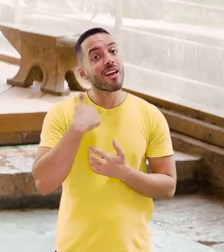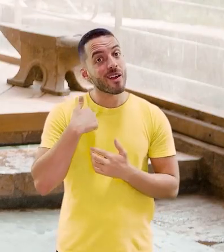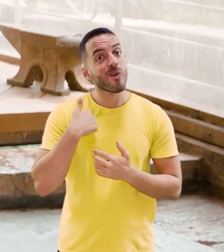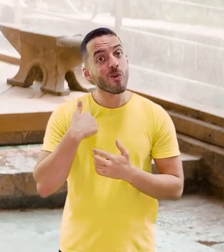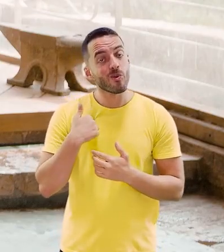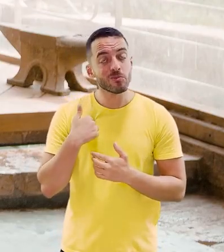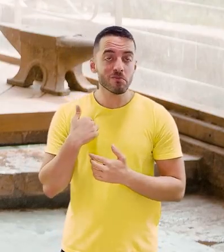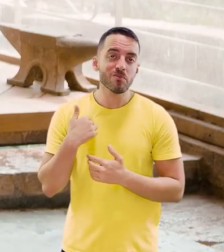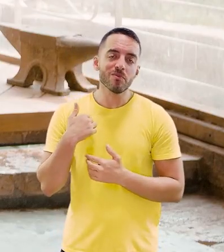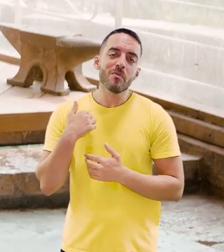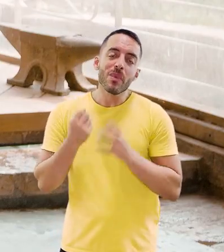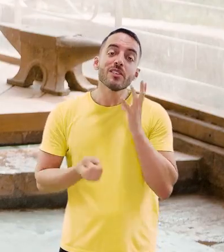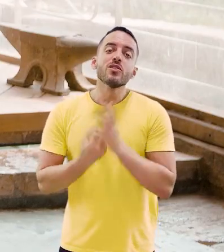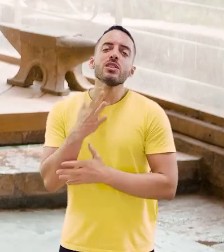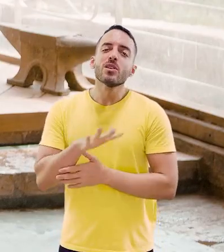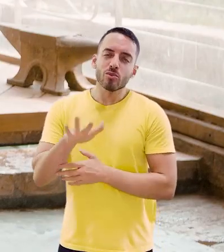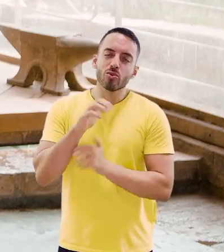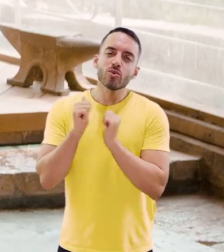fundamos uma